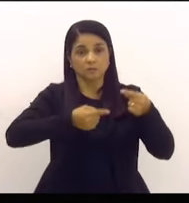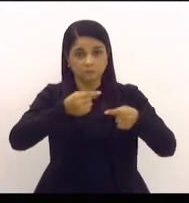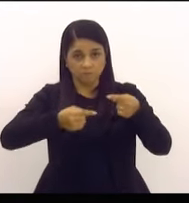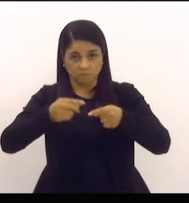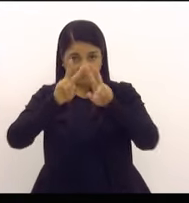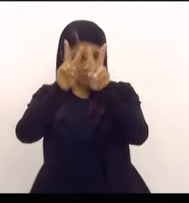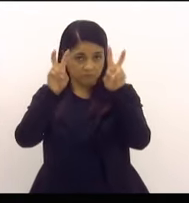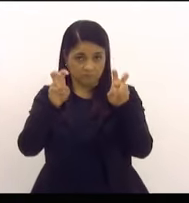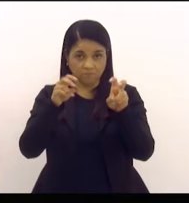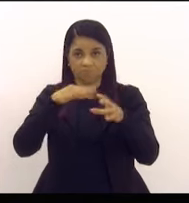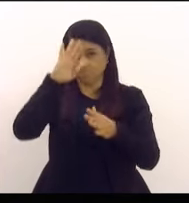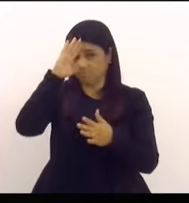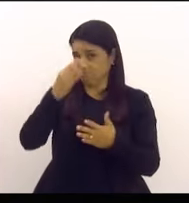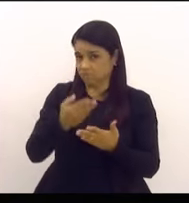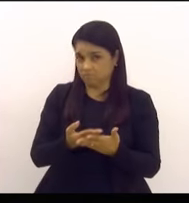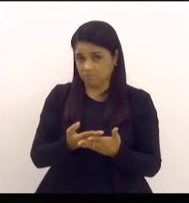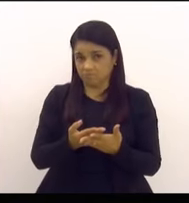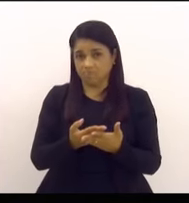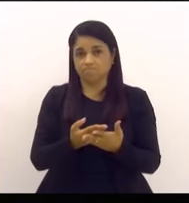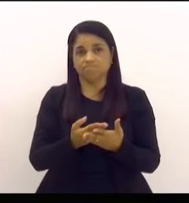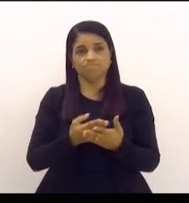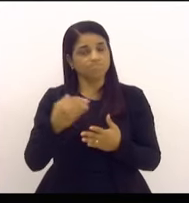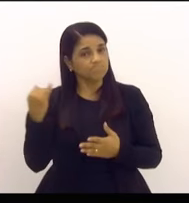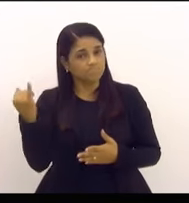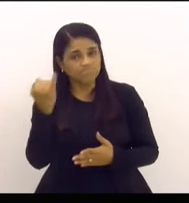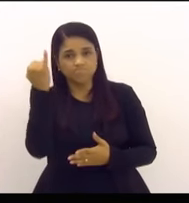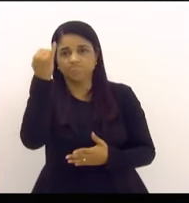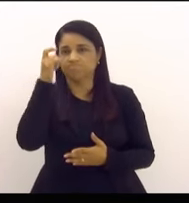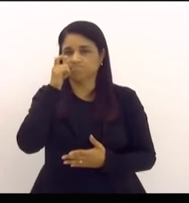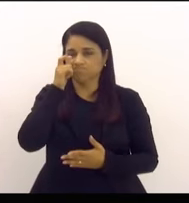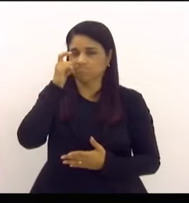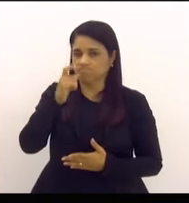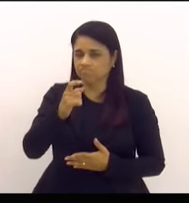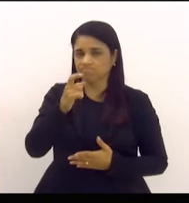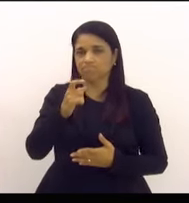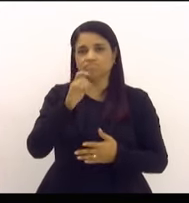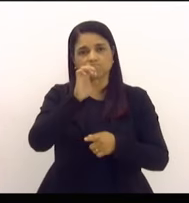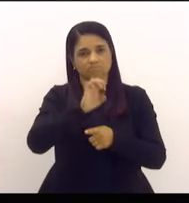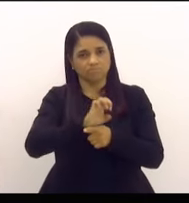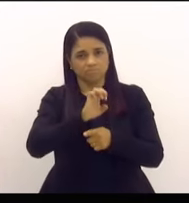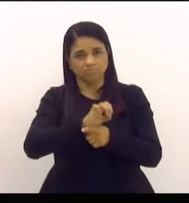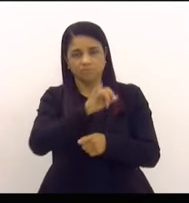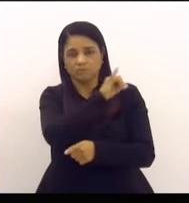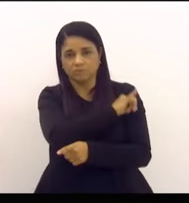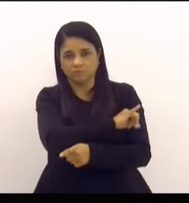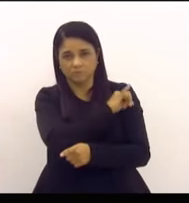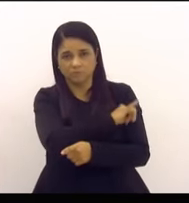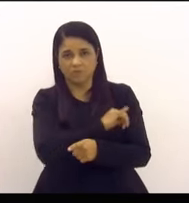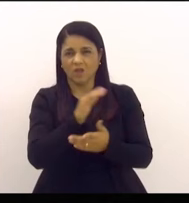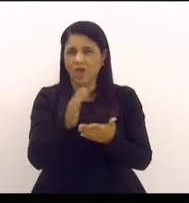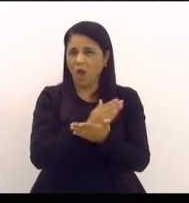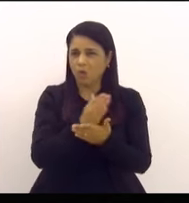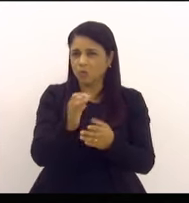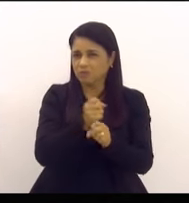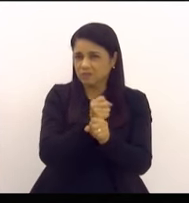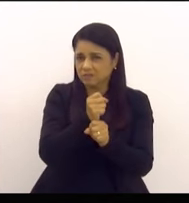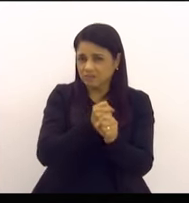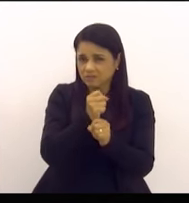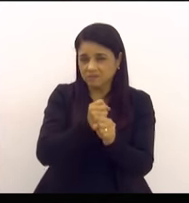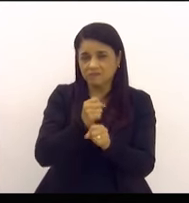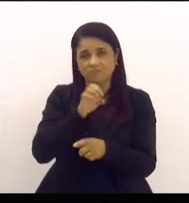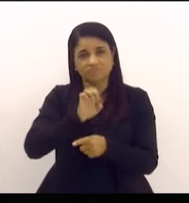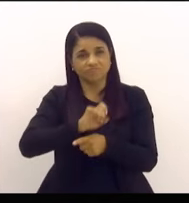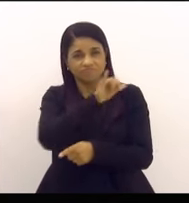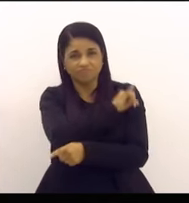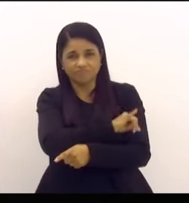tema, pois acredito ser de grande interesse e relevância do nosso Estado. Há alguns anos, o Estado do Rio de Janeiro